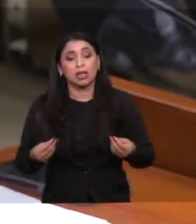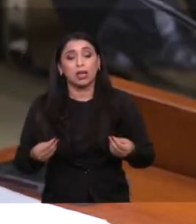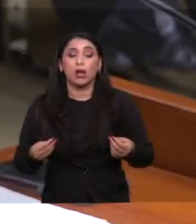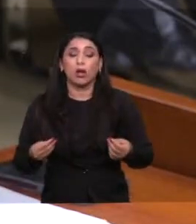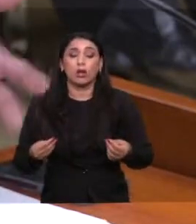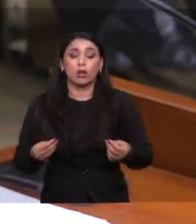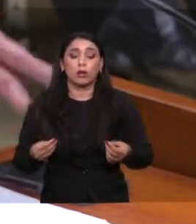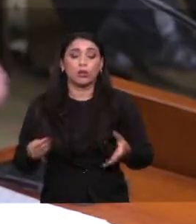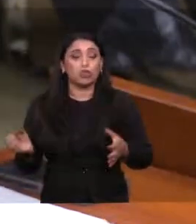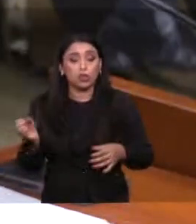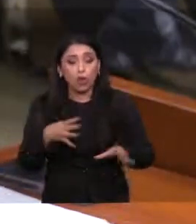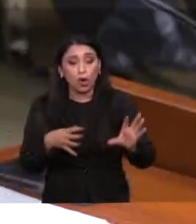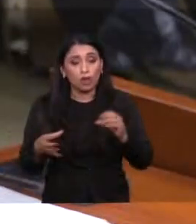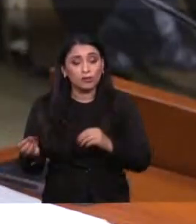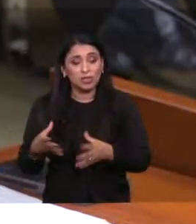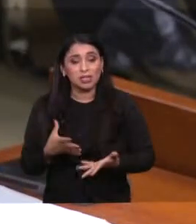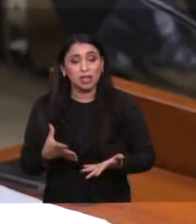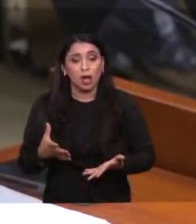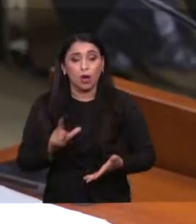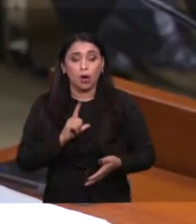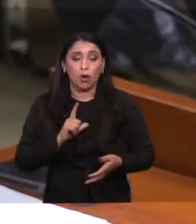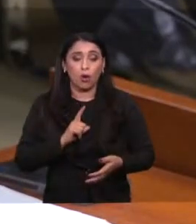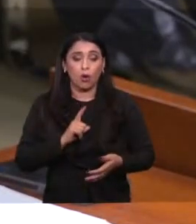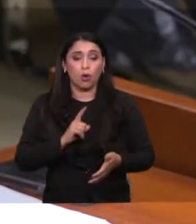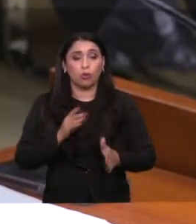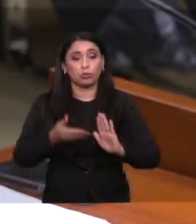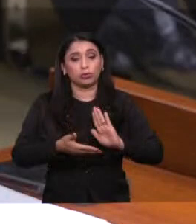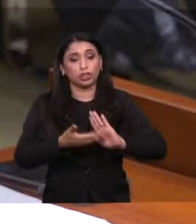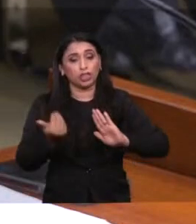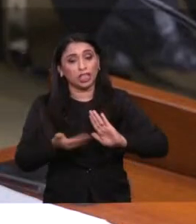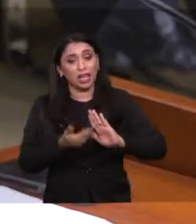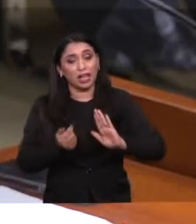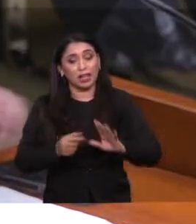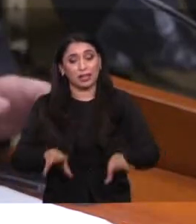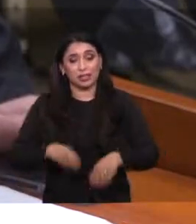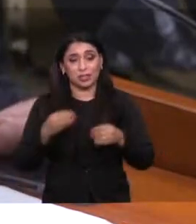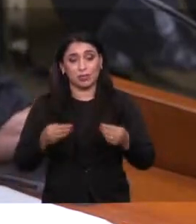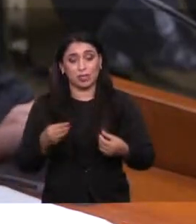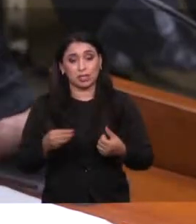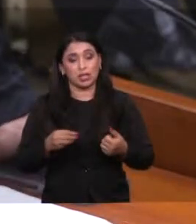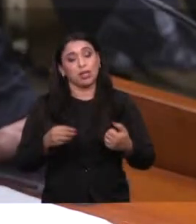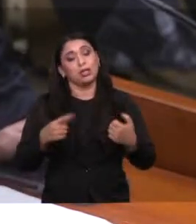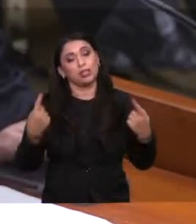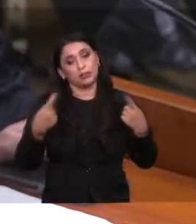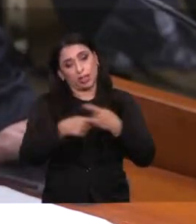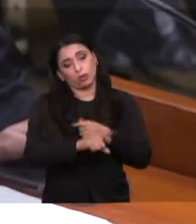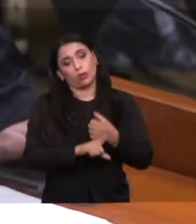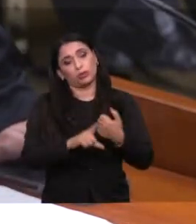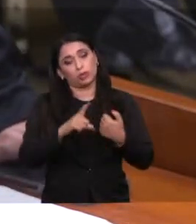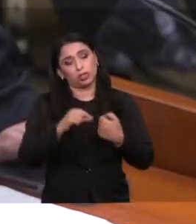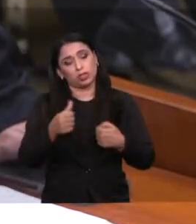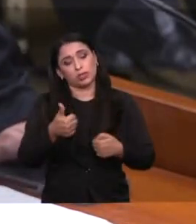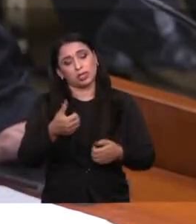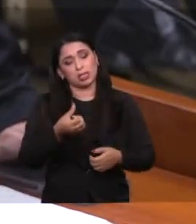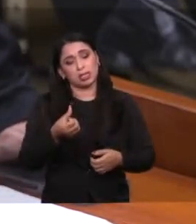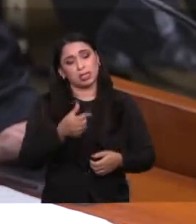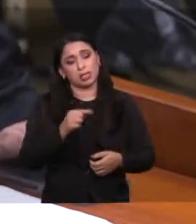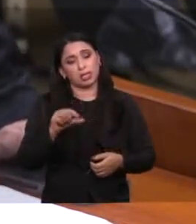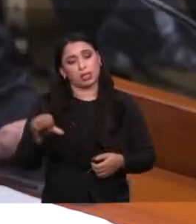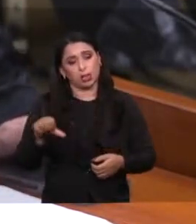despesa. Significa que isso fere a autonomia do judiciário prevista lá no artigo 169, parágrafo 1º da